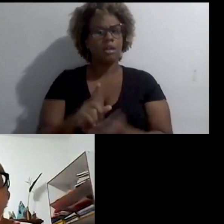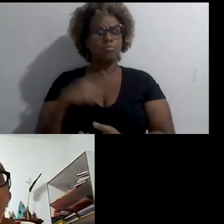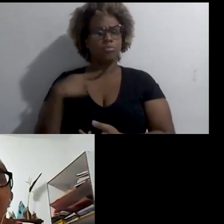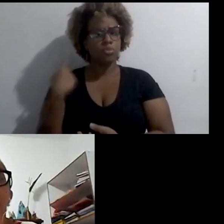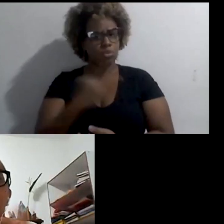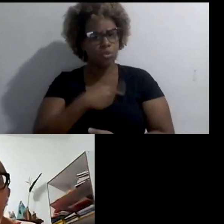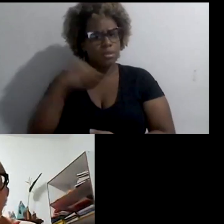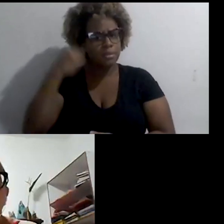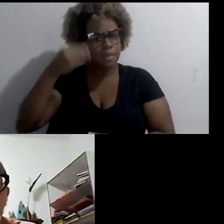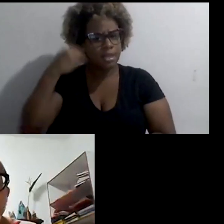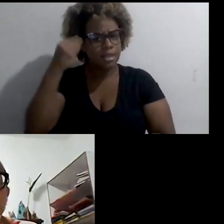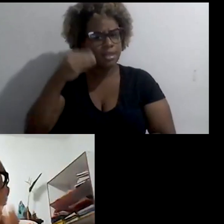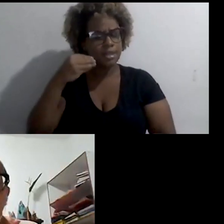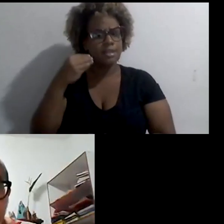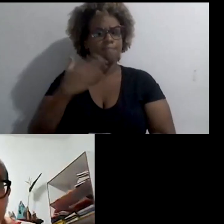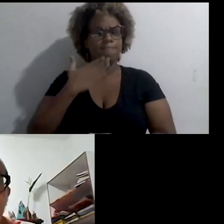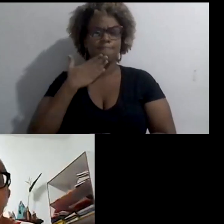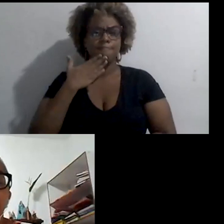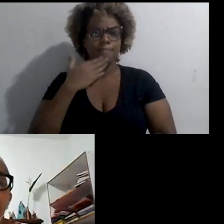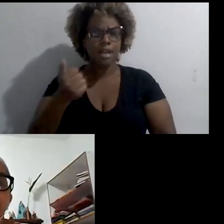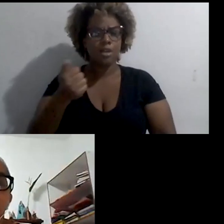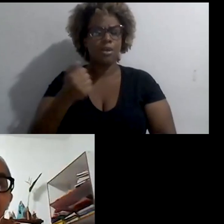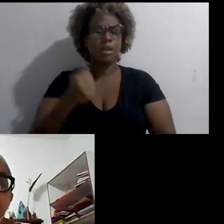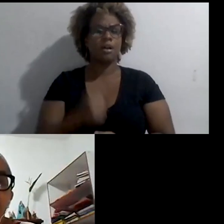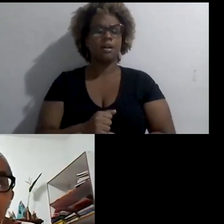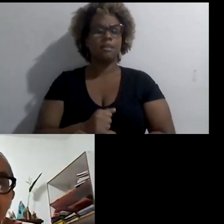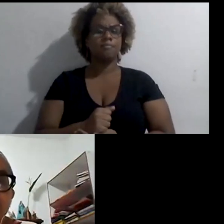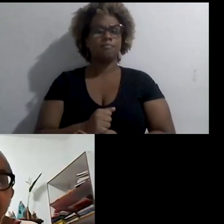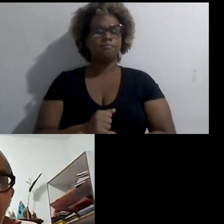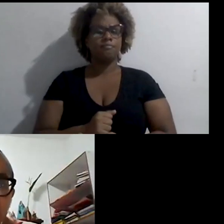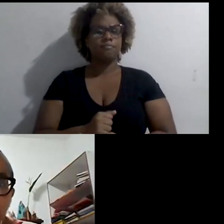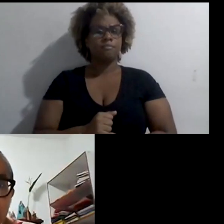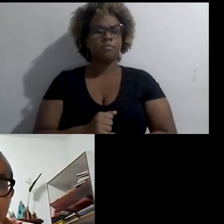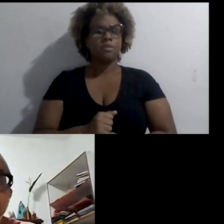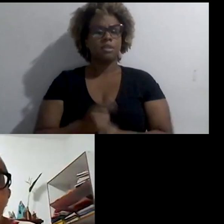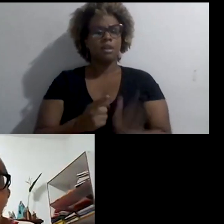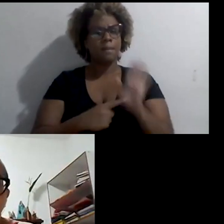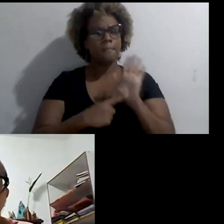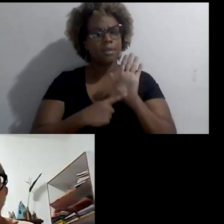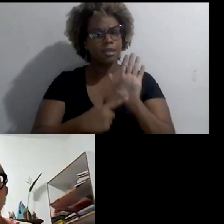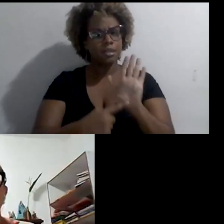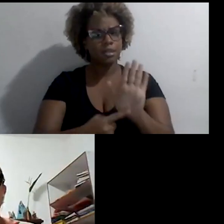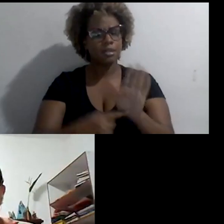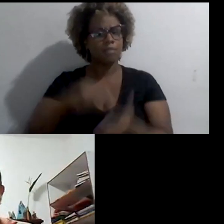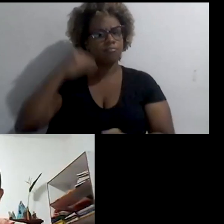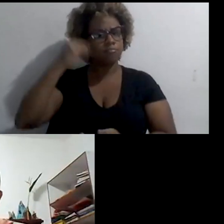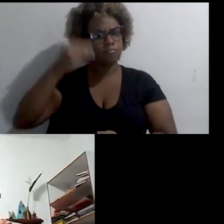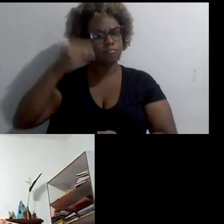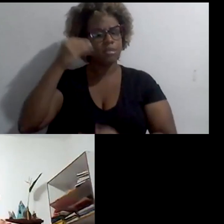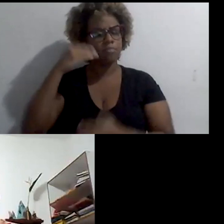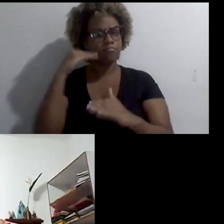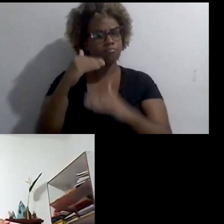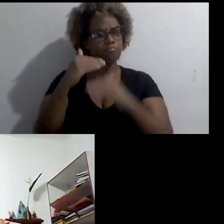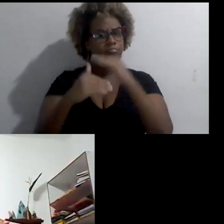poder melhorar todas as ações, né, e apresentar nossas experiências a partir do que construímos ao longo